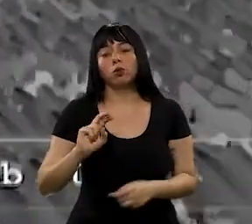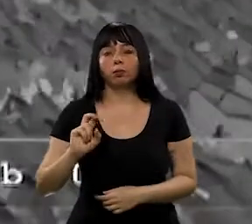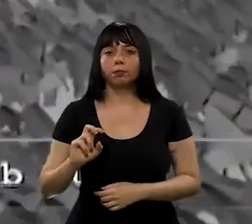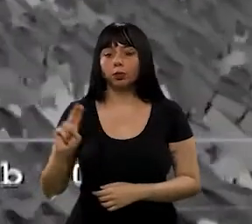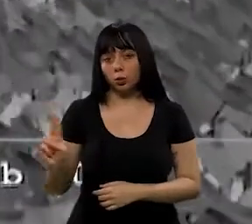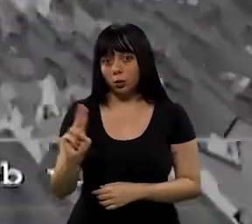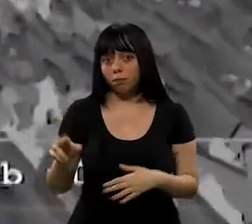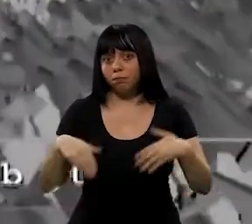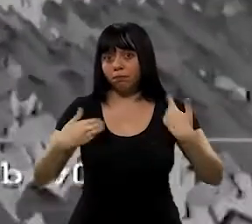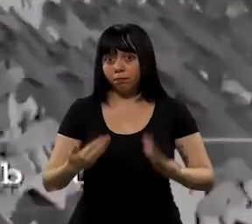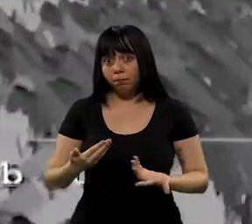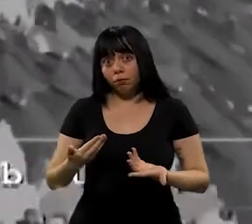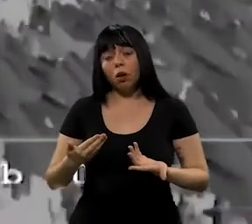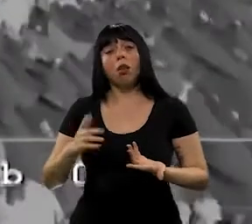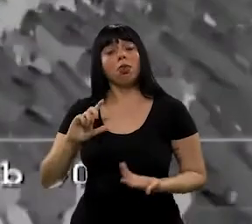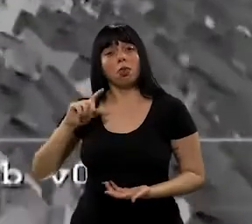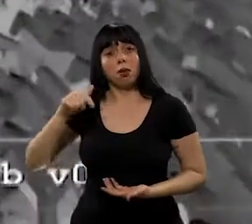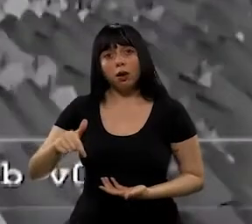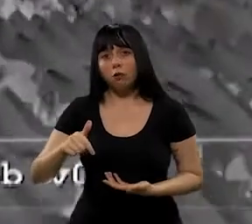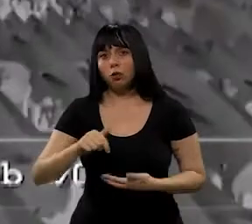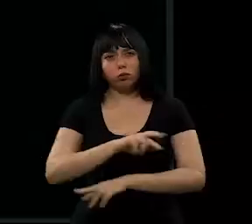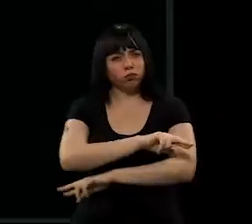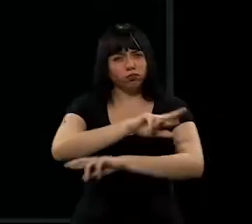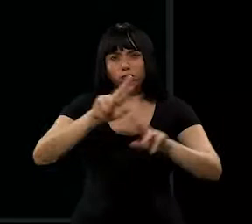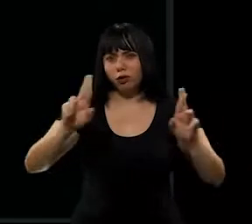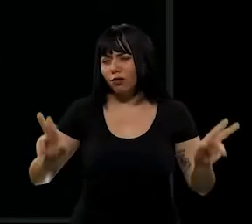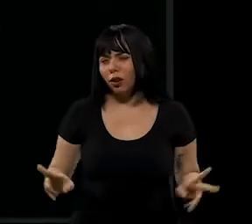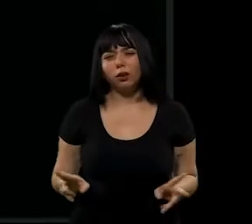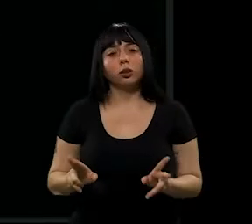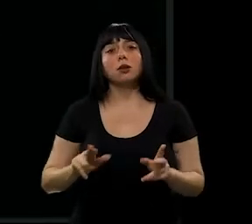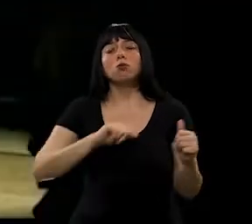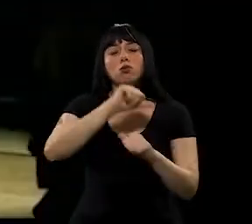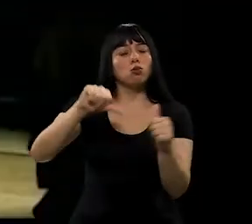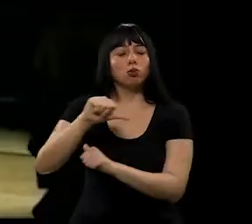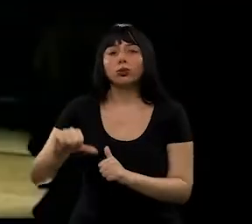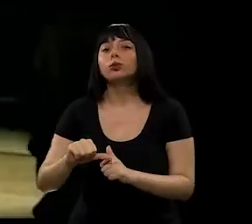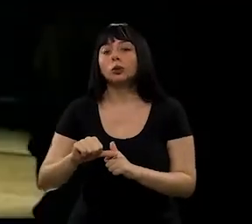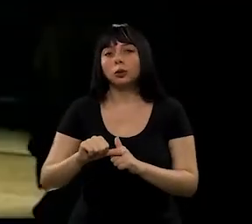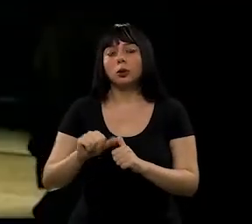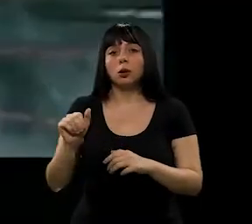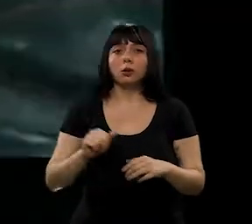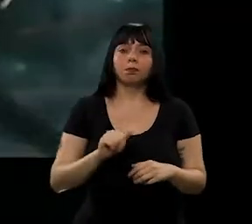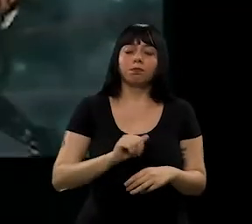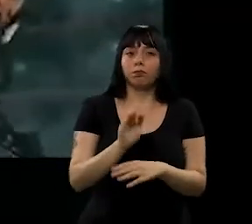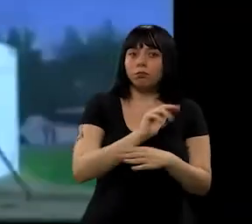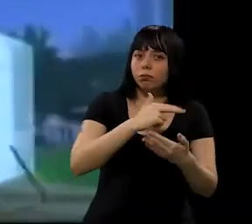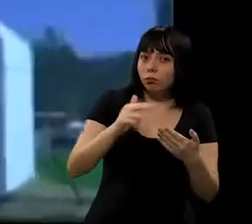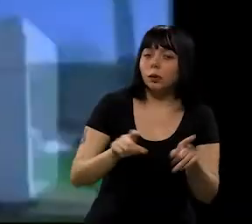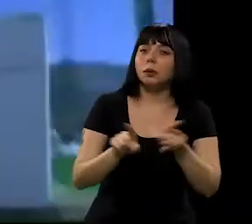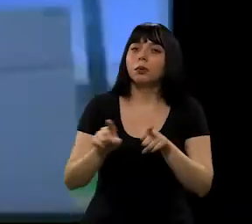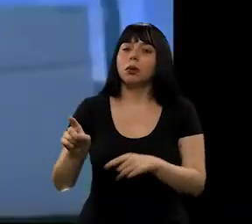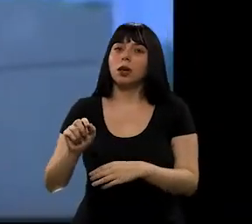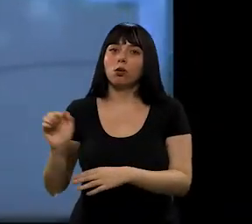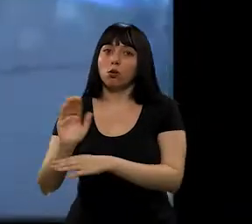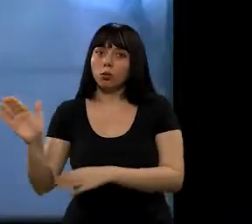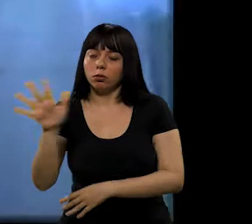diante, tudo seria bem diferente para o mercado cinematográfico, não só para as animações, como para todo o cinema, que se serviria cada vez